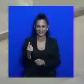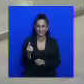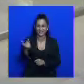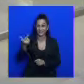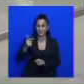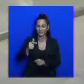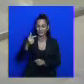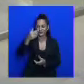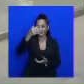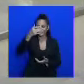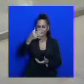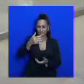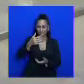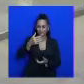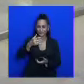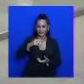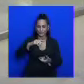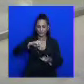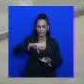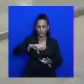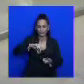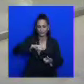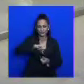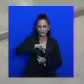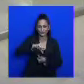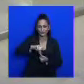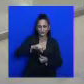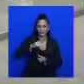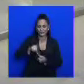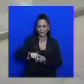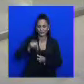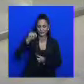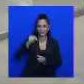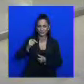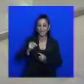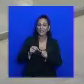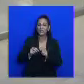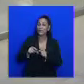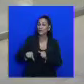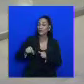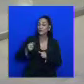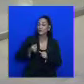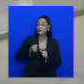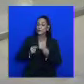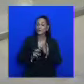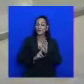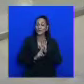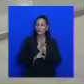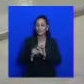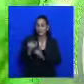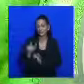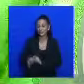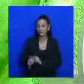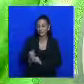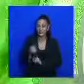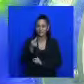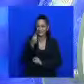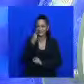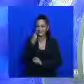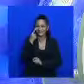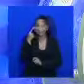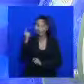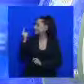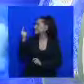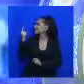Vamos lá, bola no suporte, o globo sendo identificado para o sorteio do número correspondente à coluna número 6. Bola